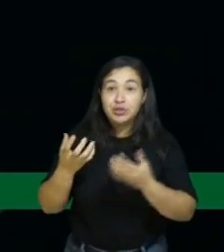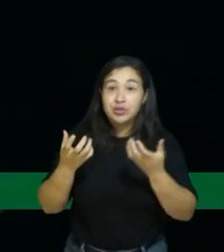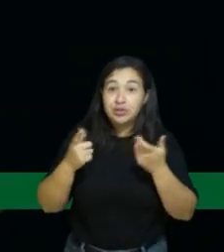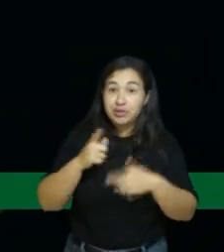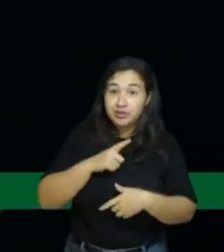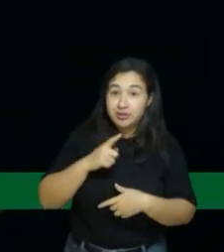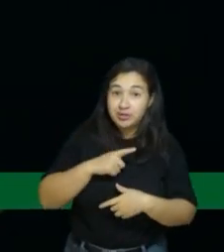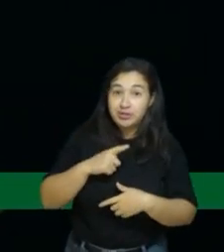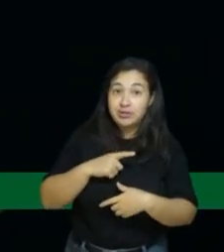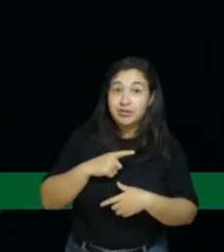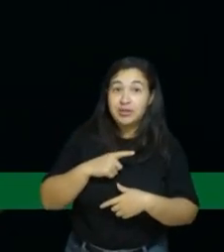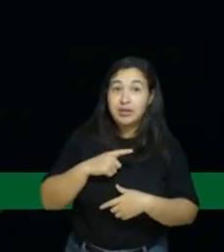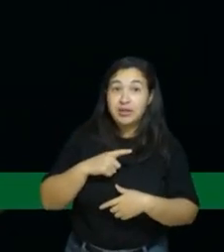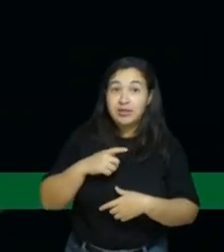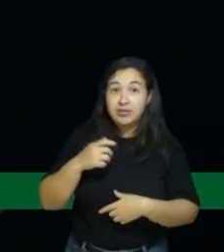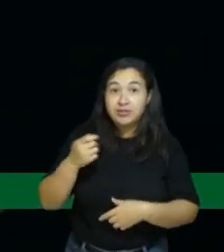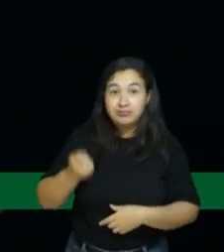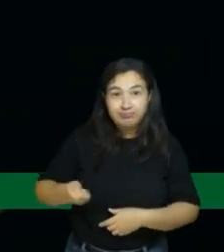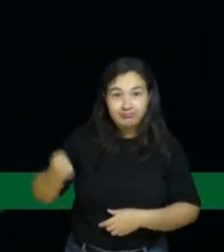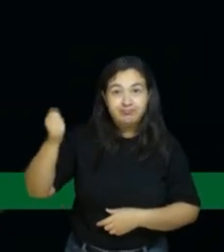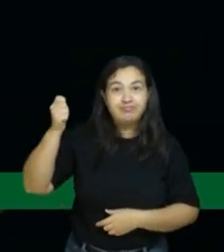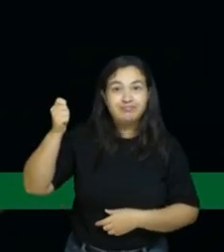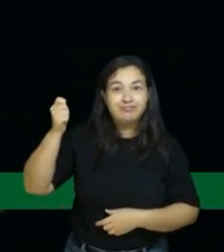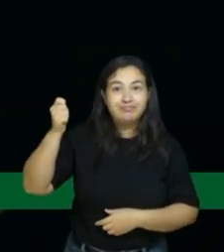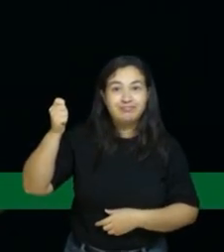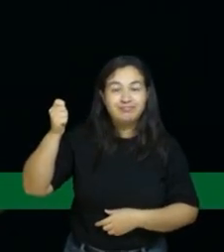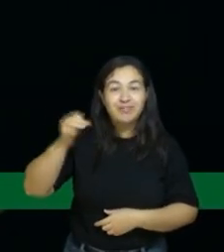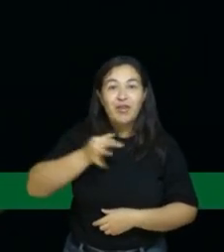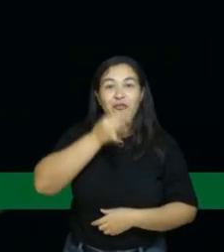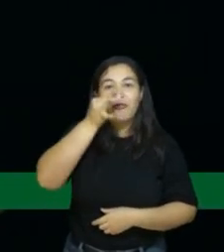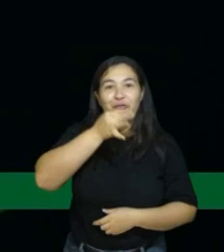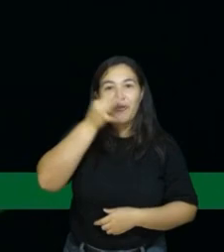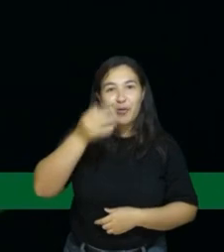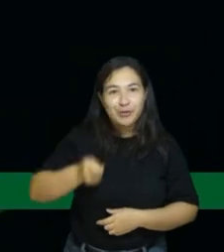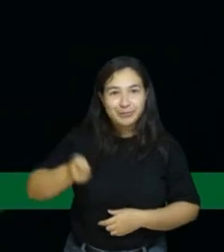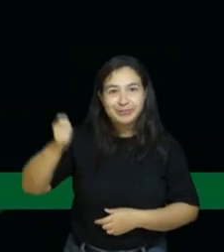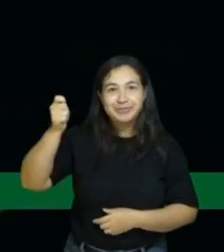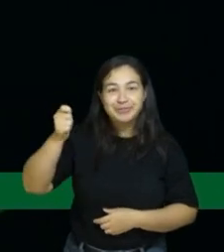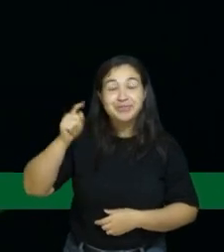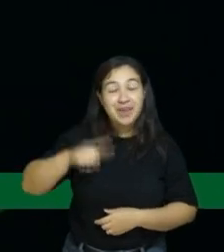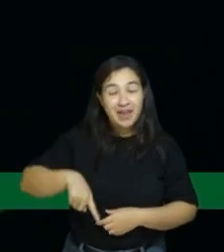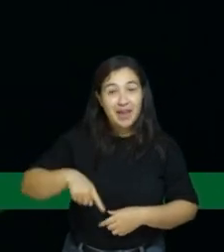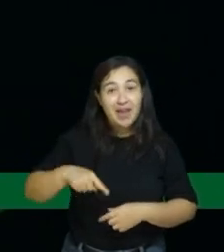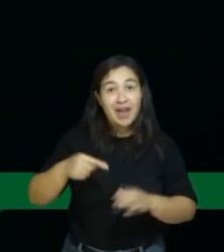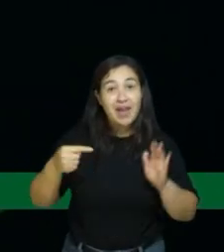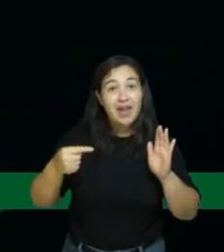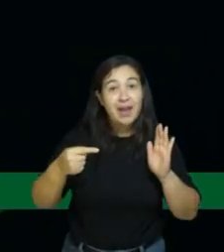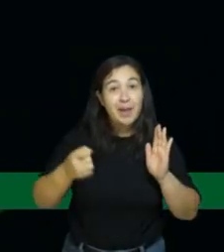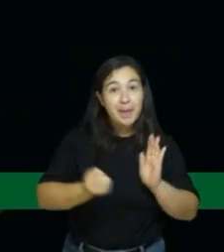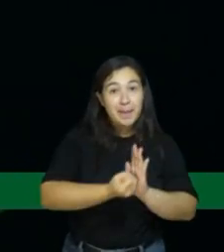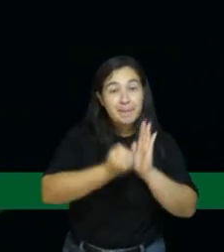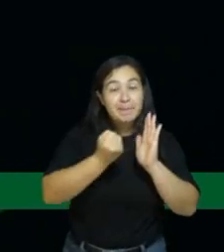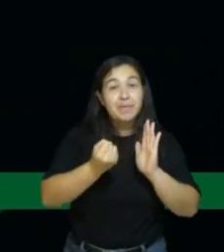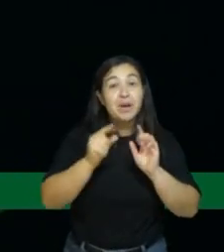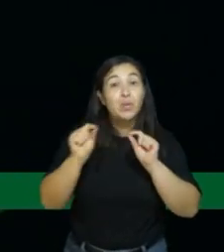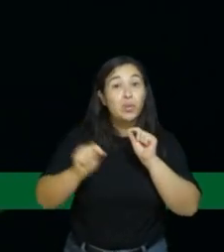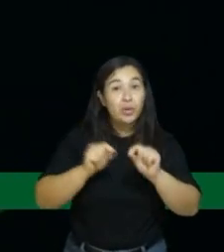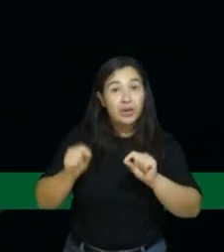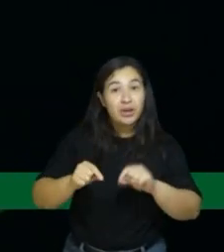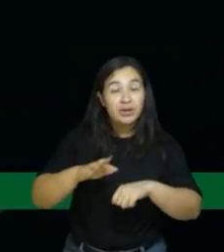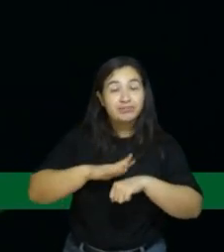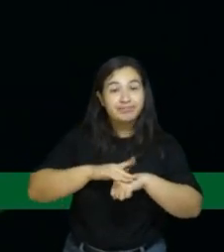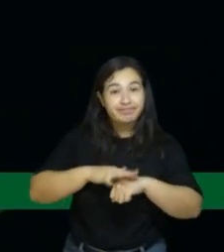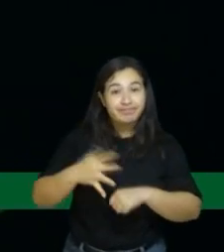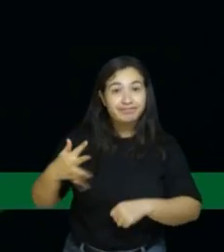melhor levantando a nossa Tulipa que é o símbolo do Parkinson e convido todos